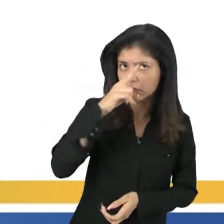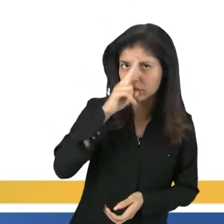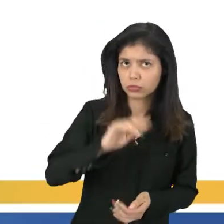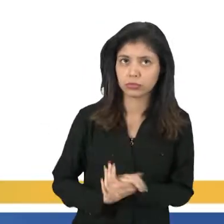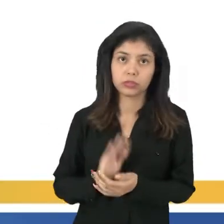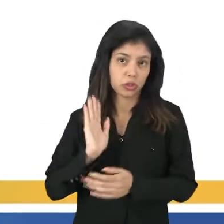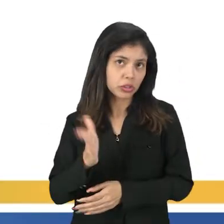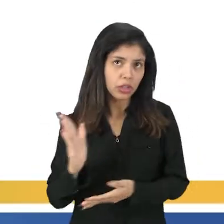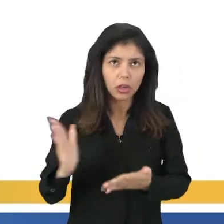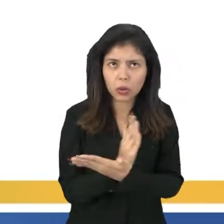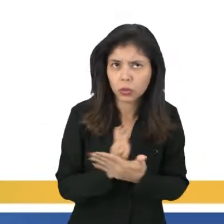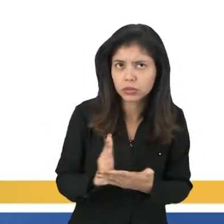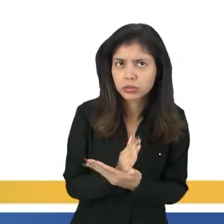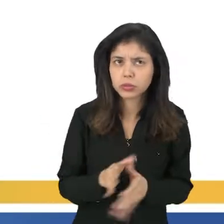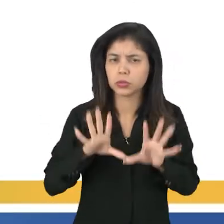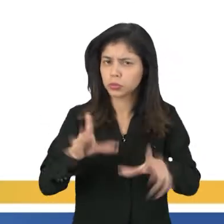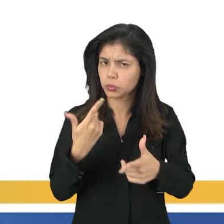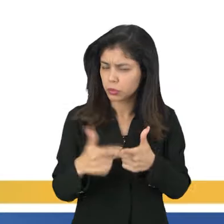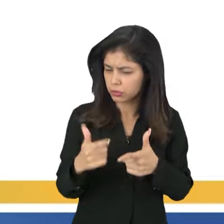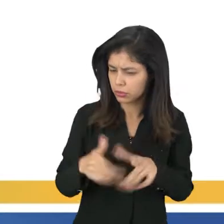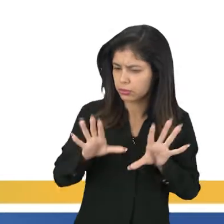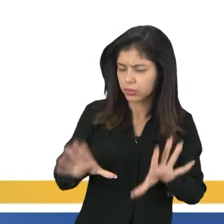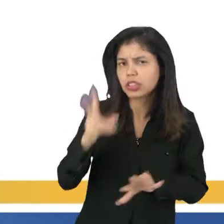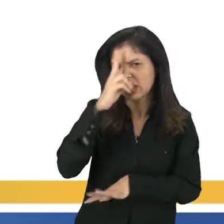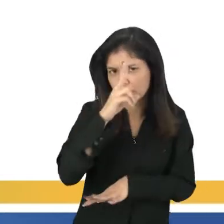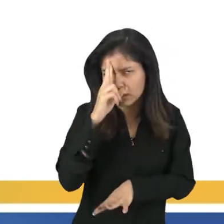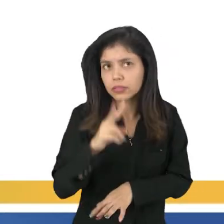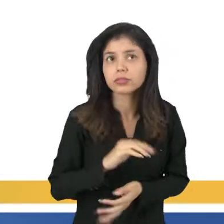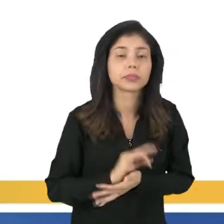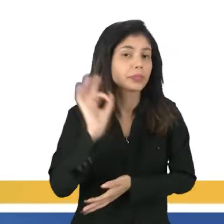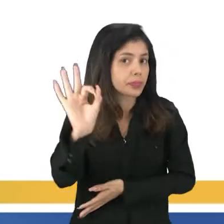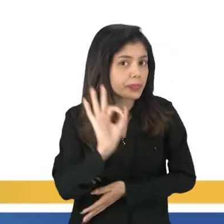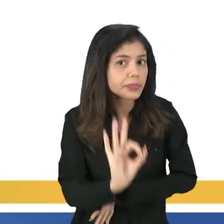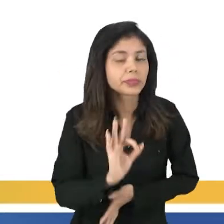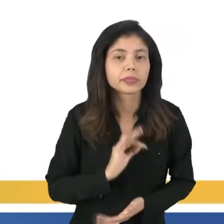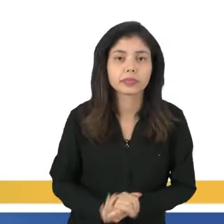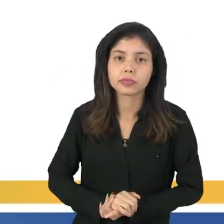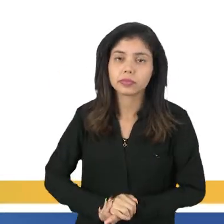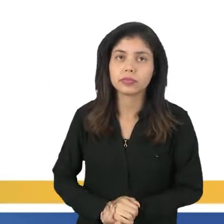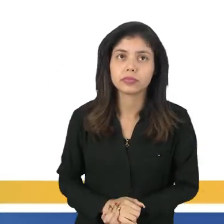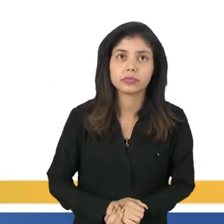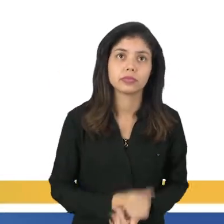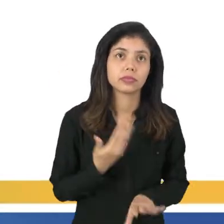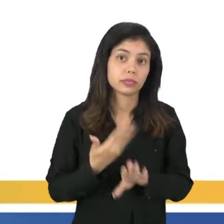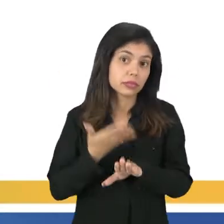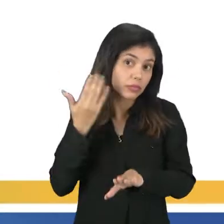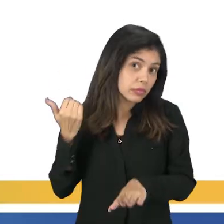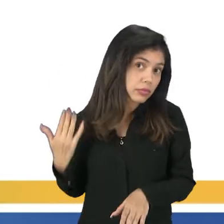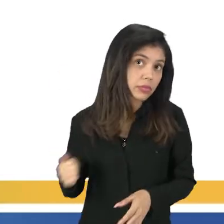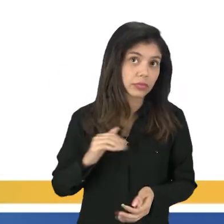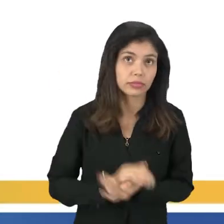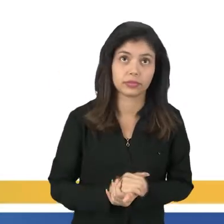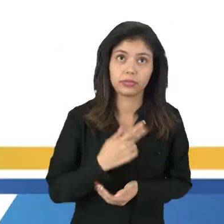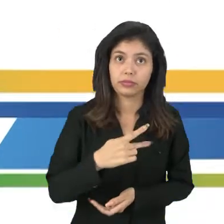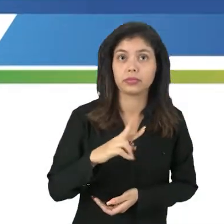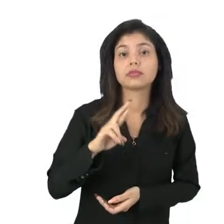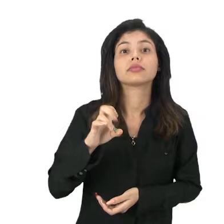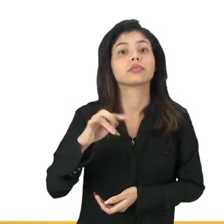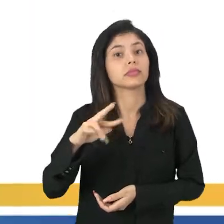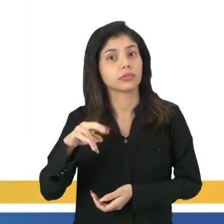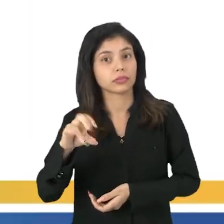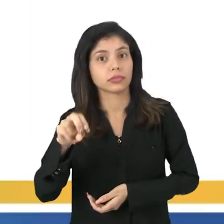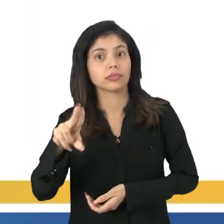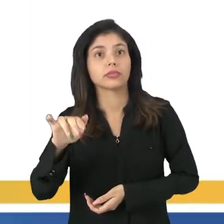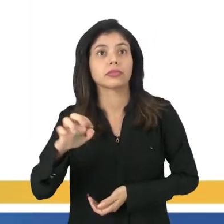Você lembra se já passou por alguma situação que te faz lembrar da porcentagem, que pelos antigos é chamado de percentagem?